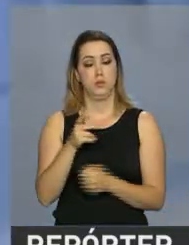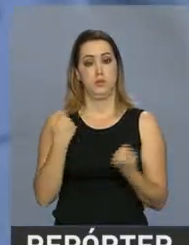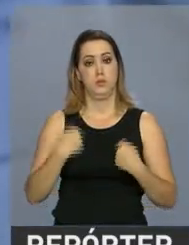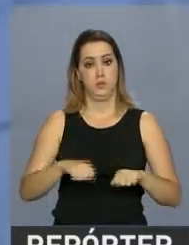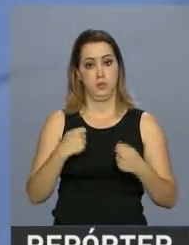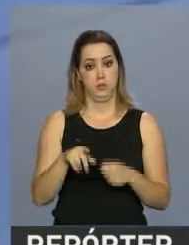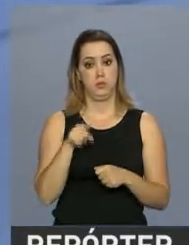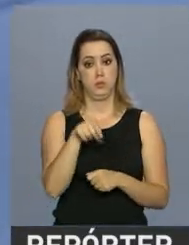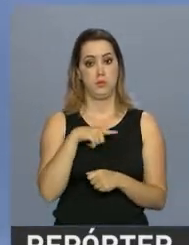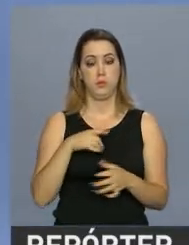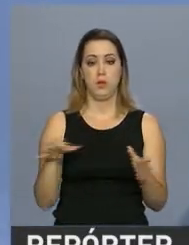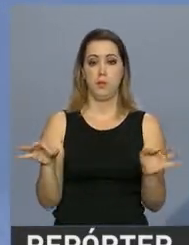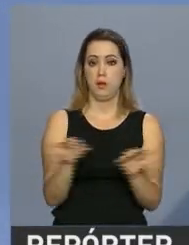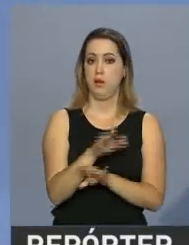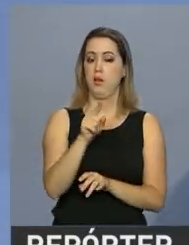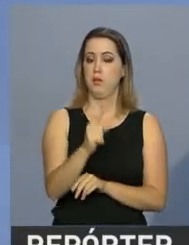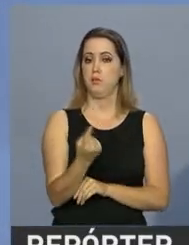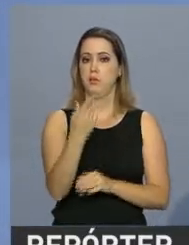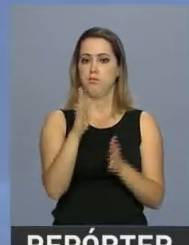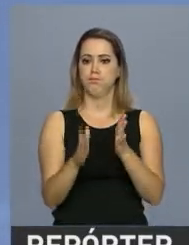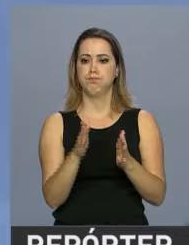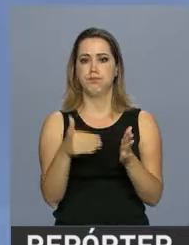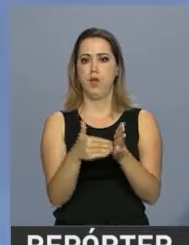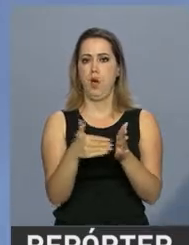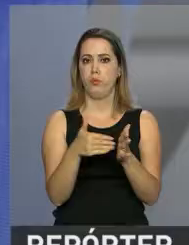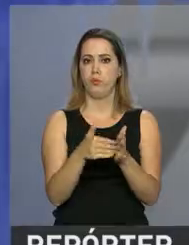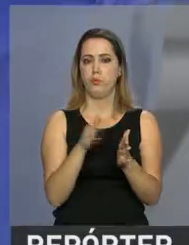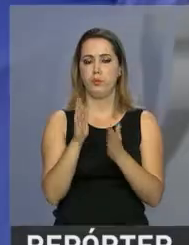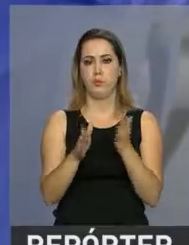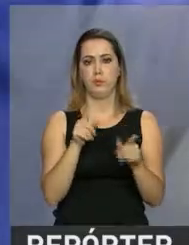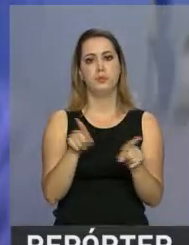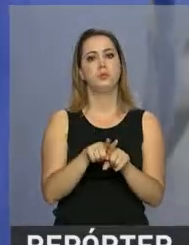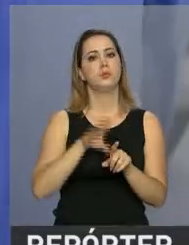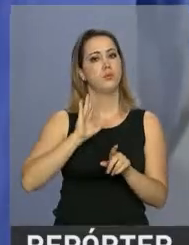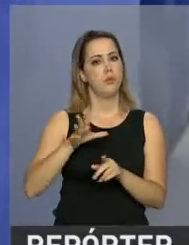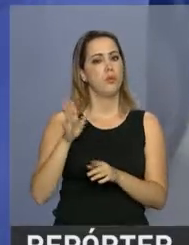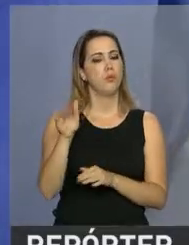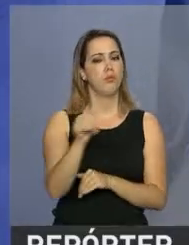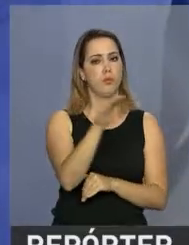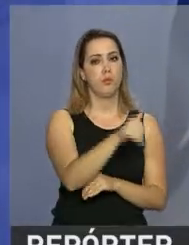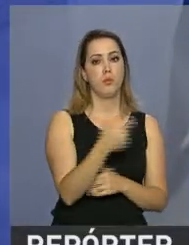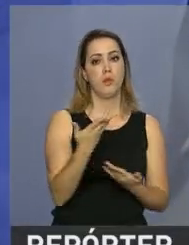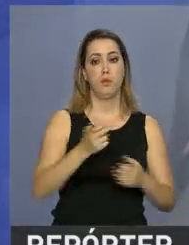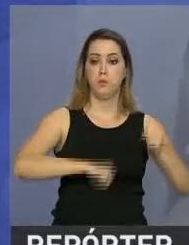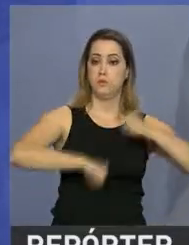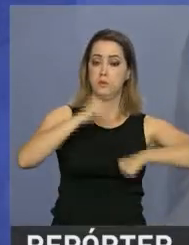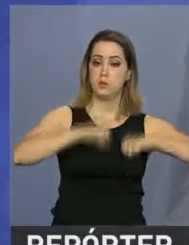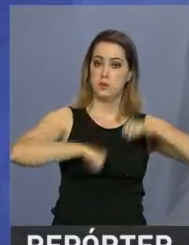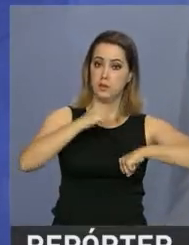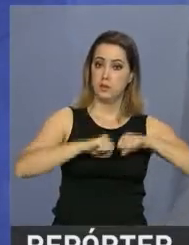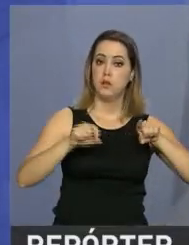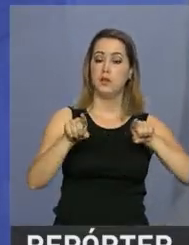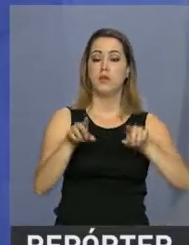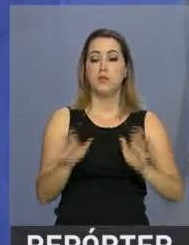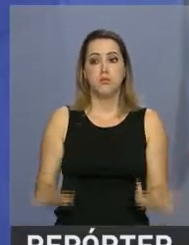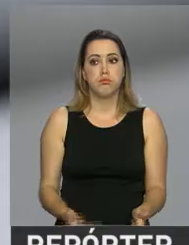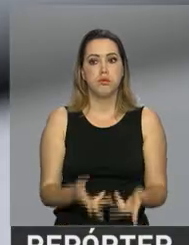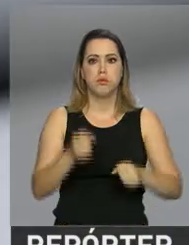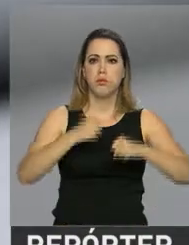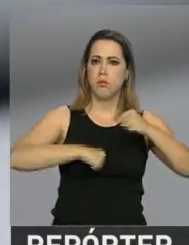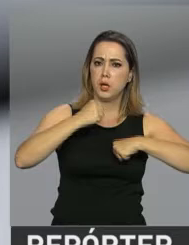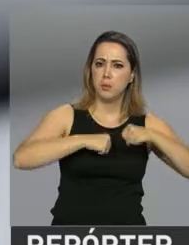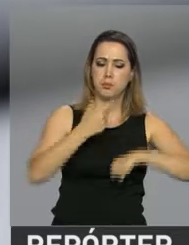para concluir a última fase já foram recrutados. E a fábrica que vai produzir as vacinas em larga